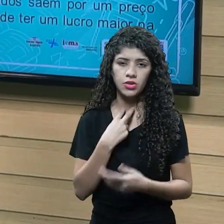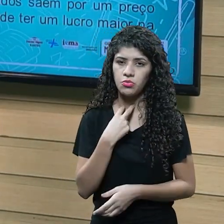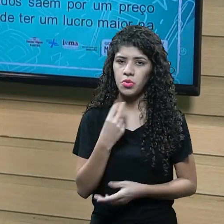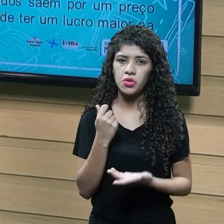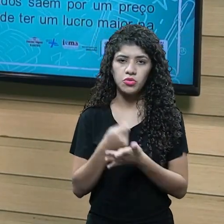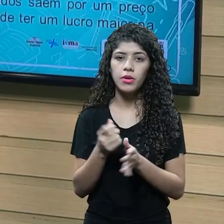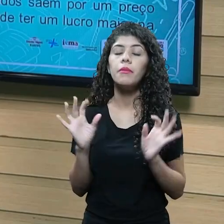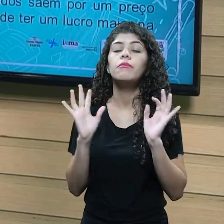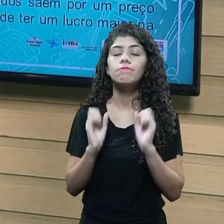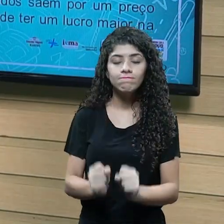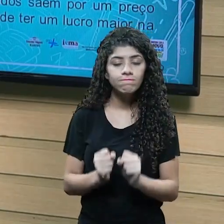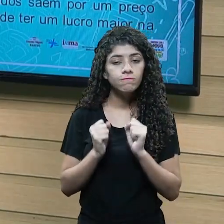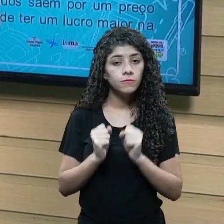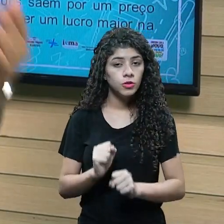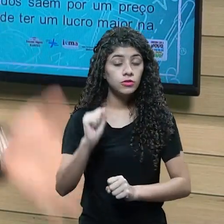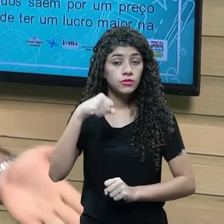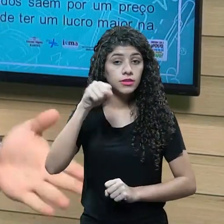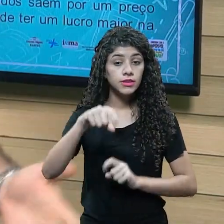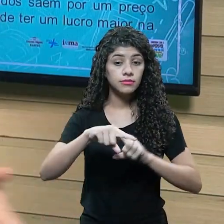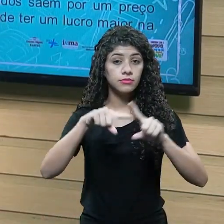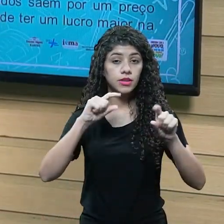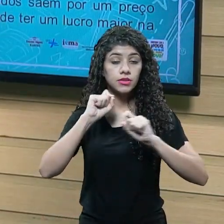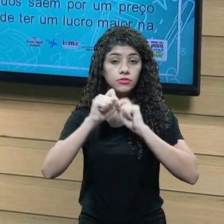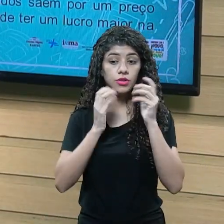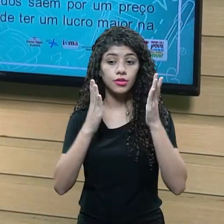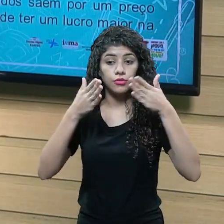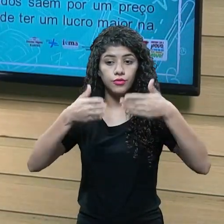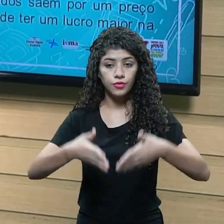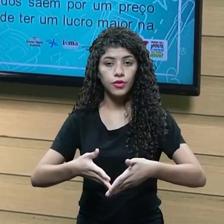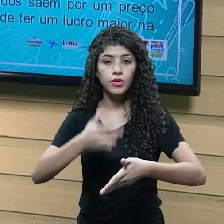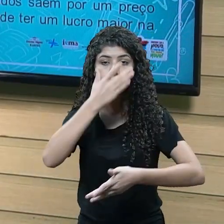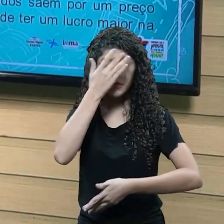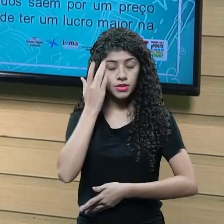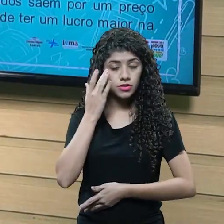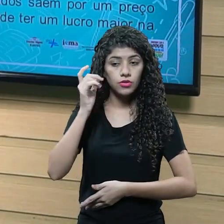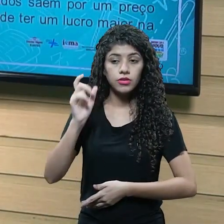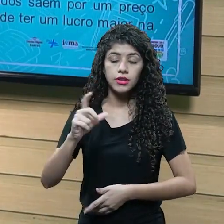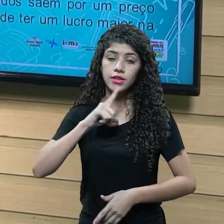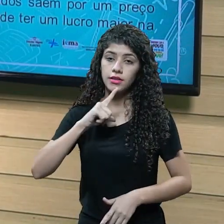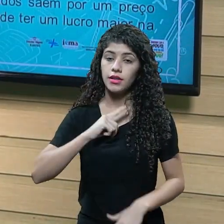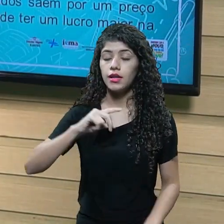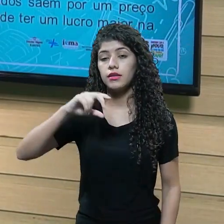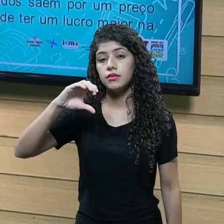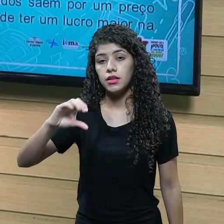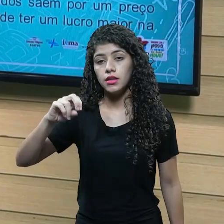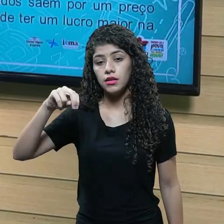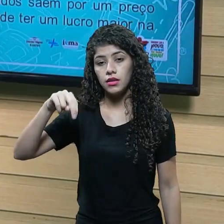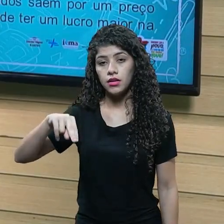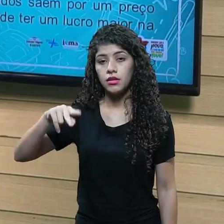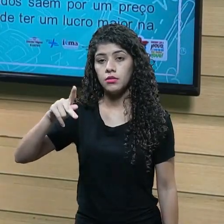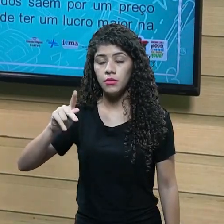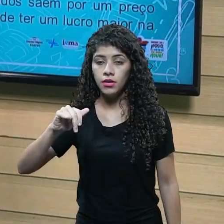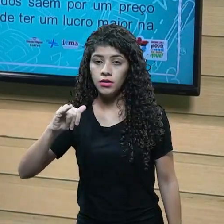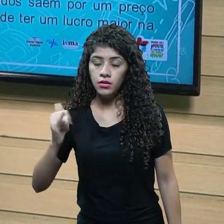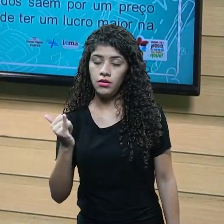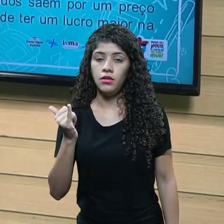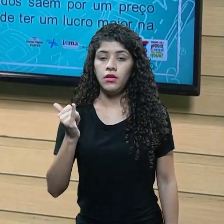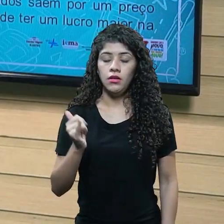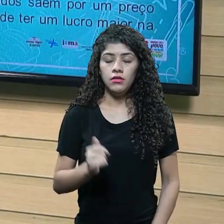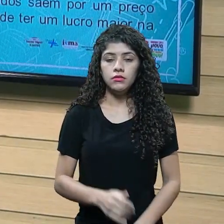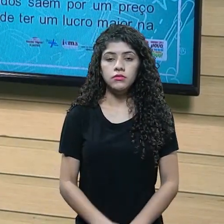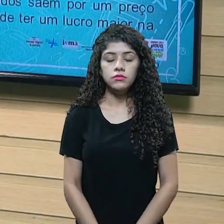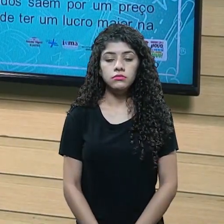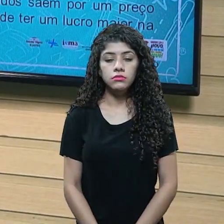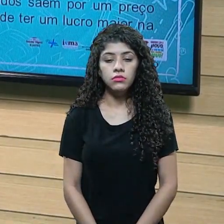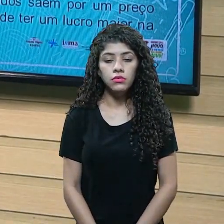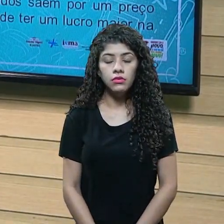pode sim. Só que o foco do atacado é as vendas para os varejistas e consequentemente para pessoas jurídicas.